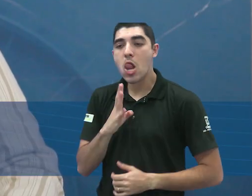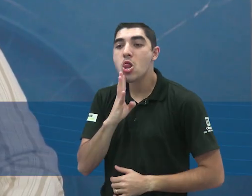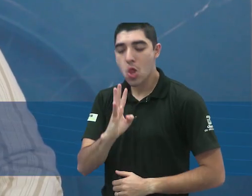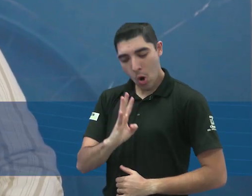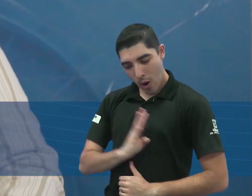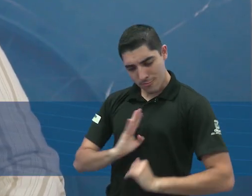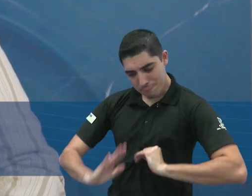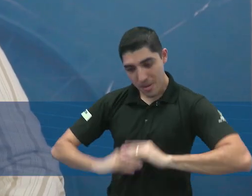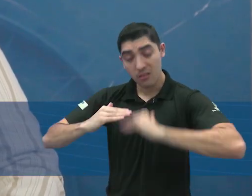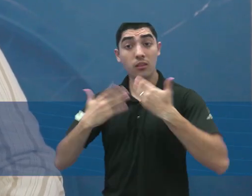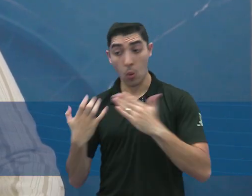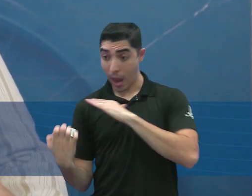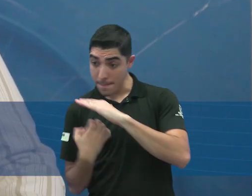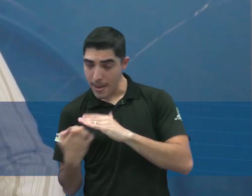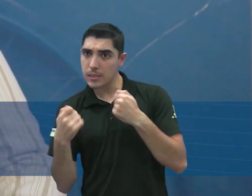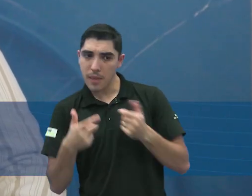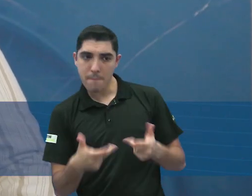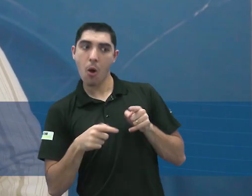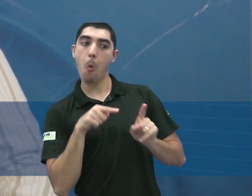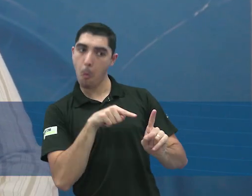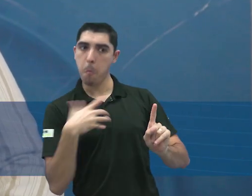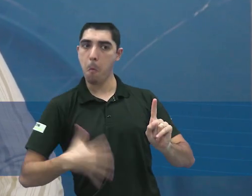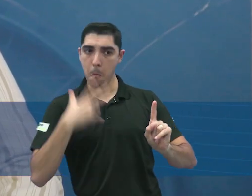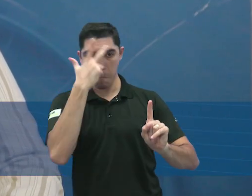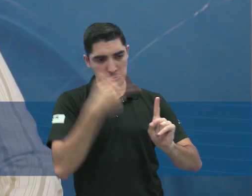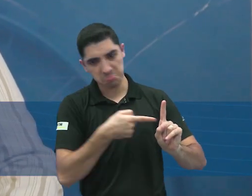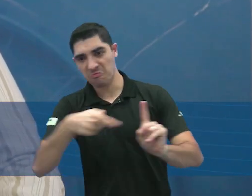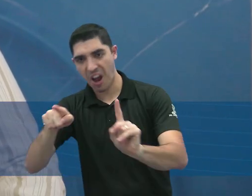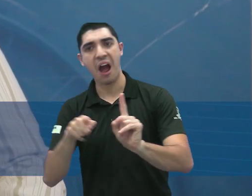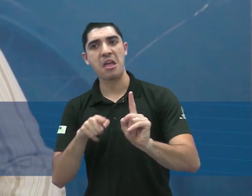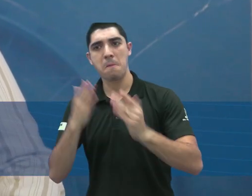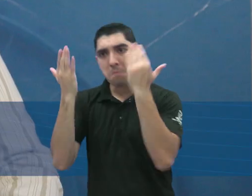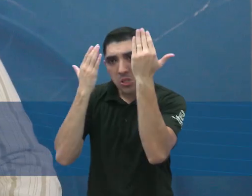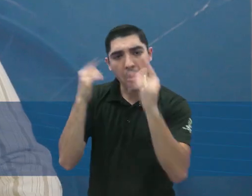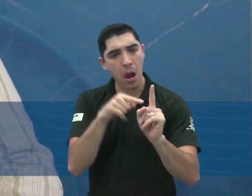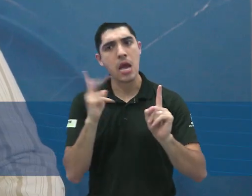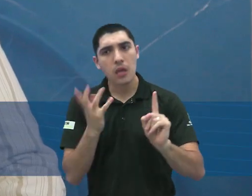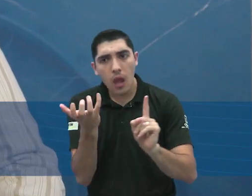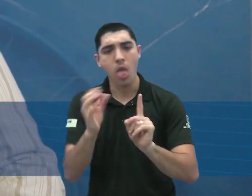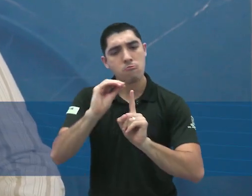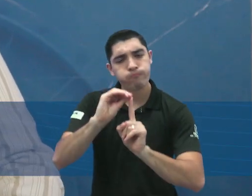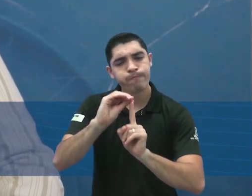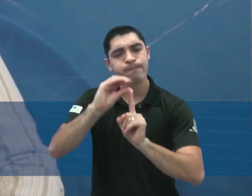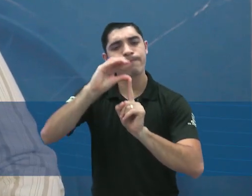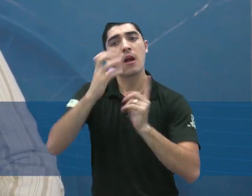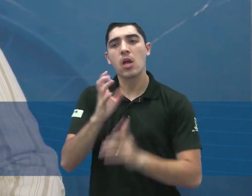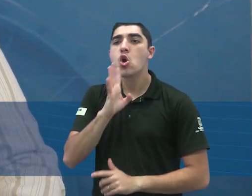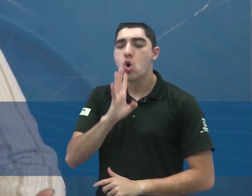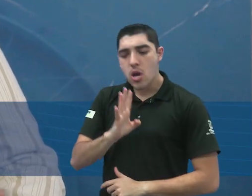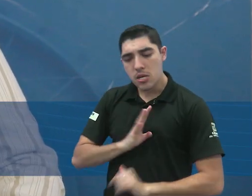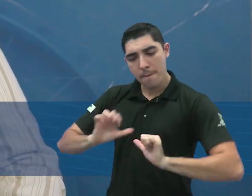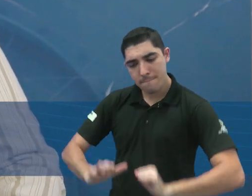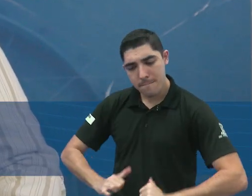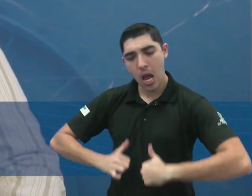olhar diferente para essas pessoas que estão buscando ali um autoconhecimento, se conhecer melhor, para poder, na